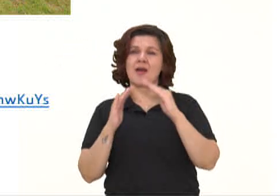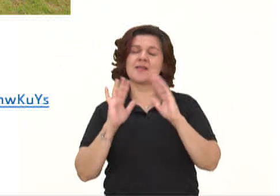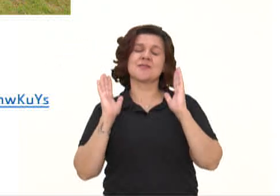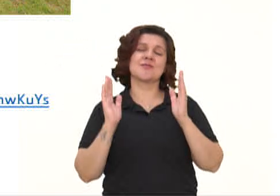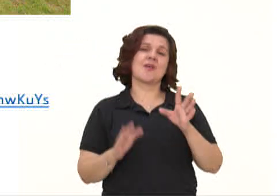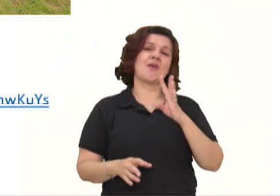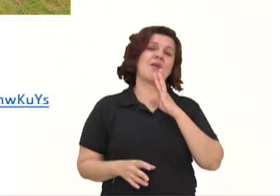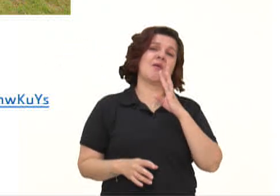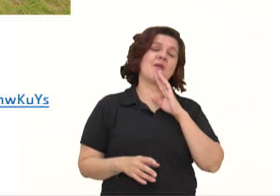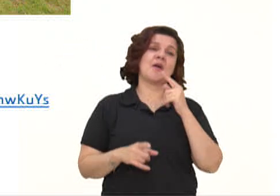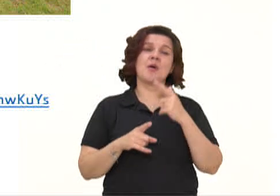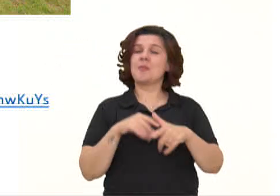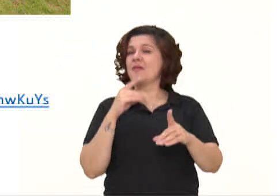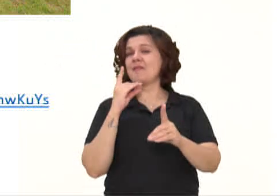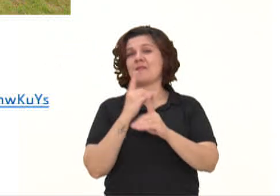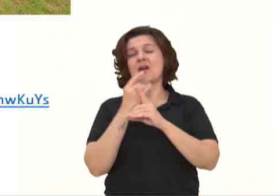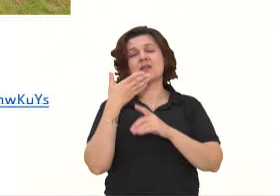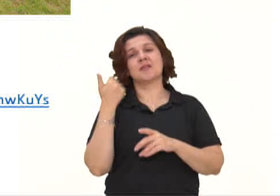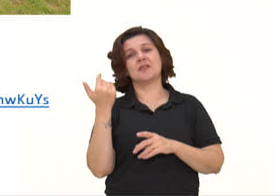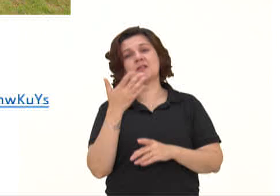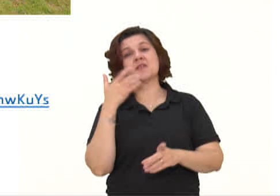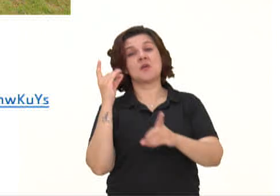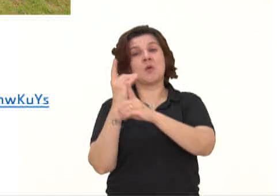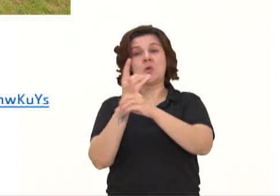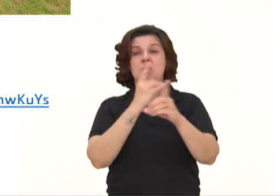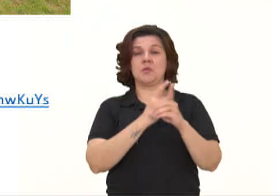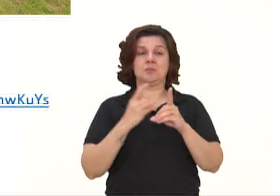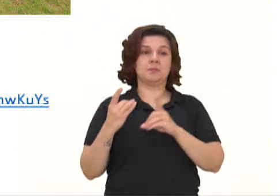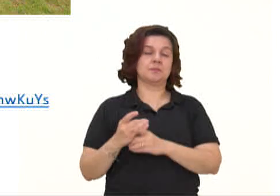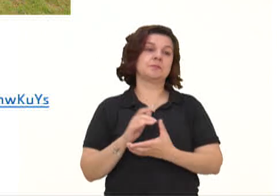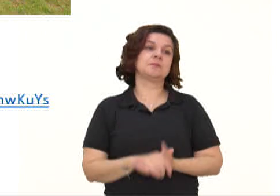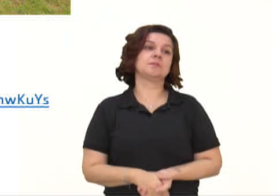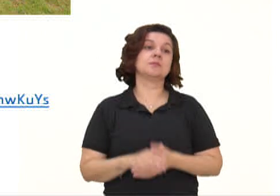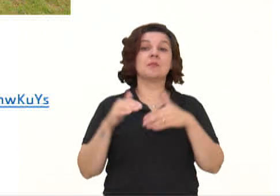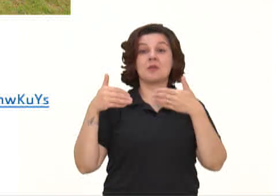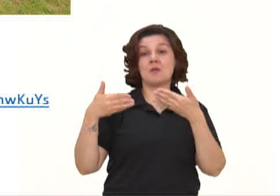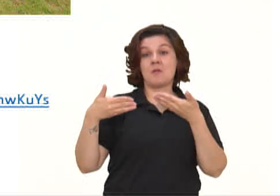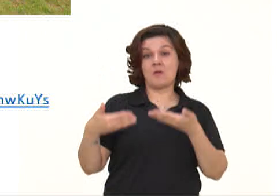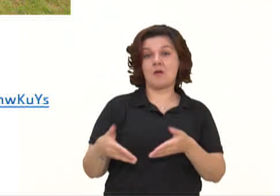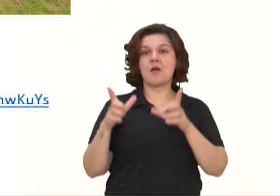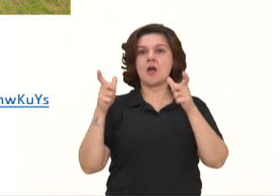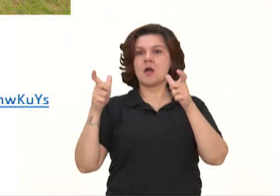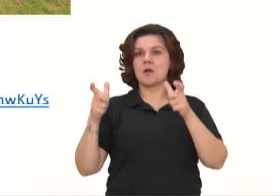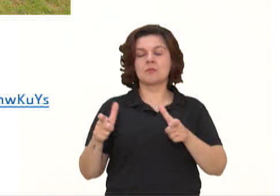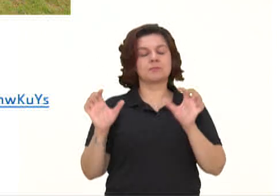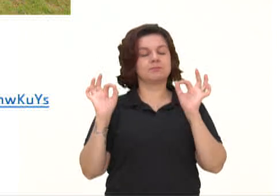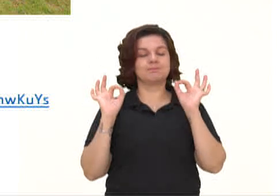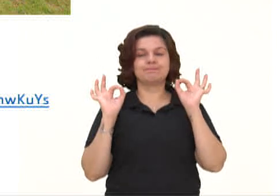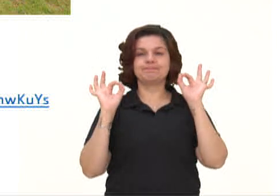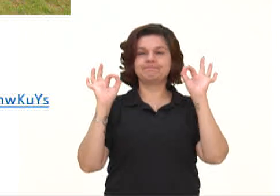são bastante fáceis de encontrar, elas estão bastante presentes e eles são lugares assim ideais para quem deseja ali praticar